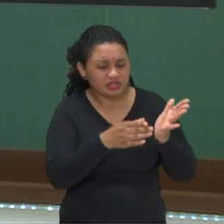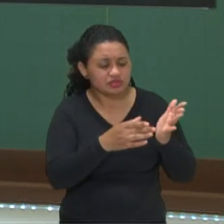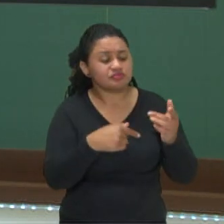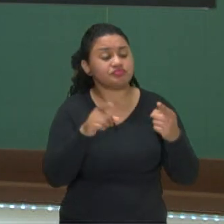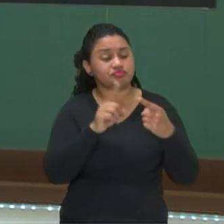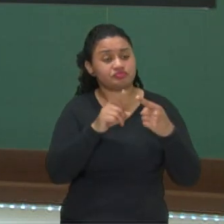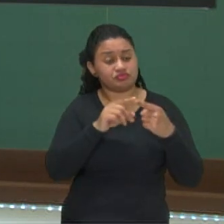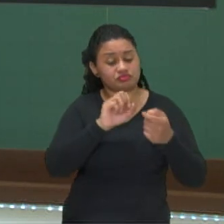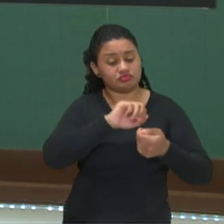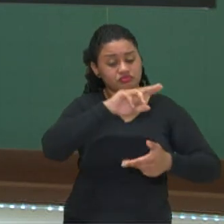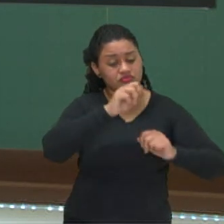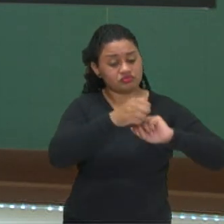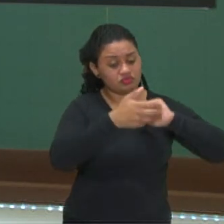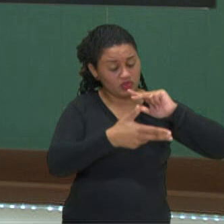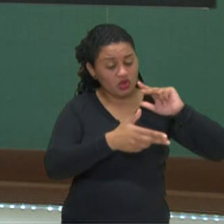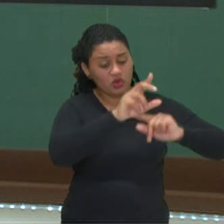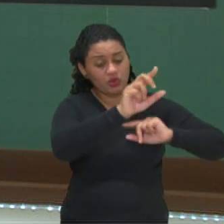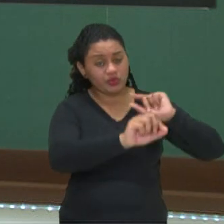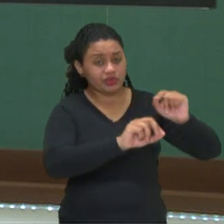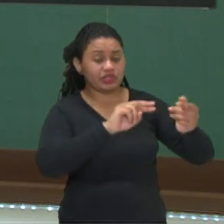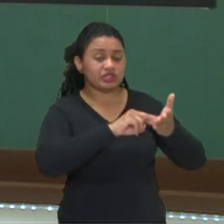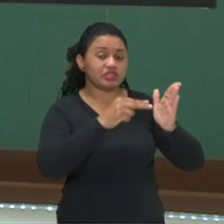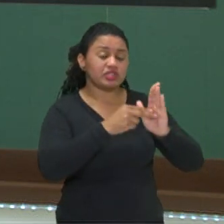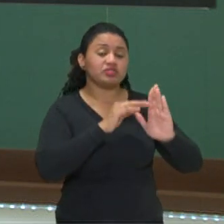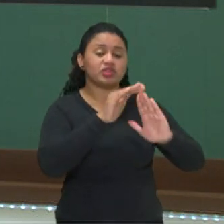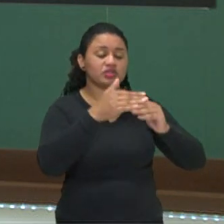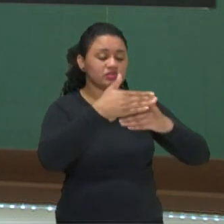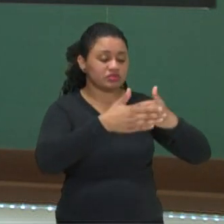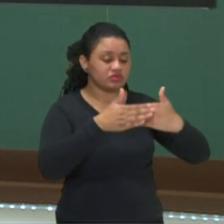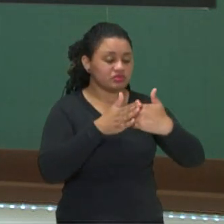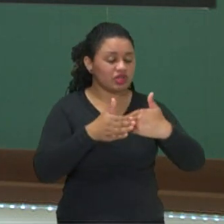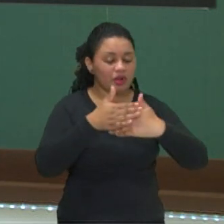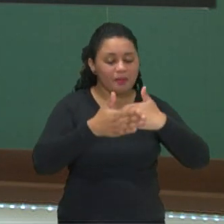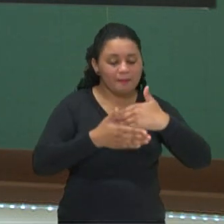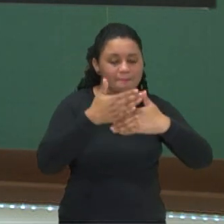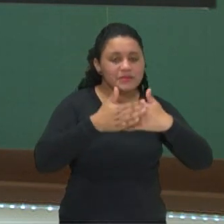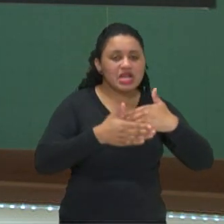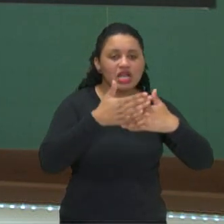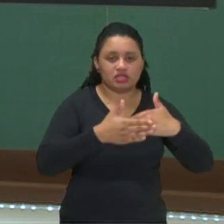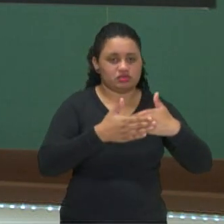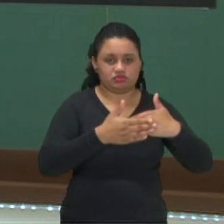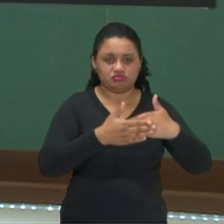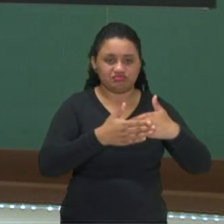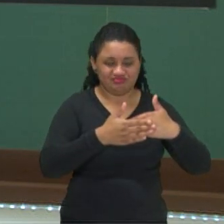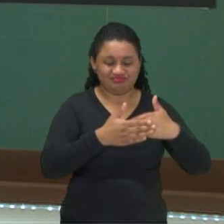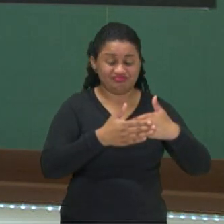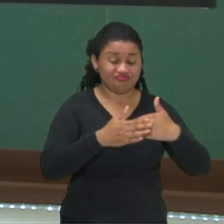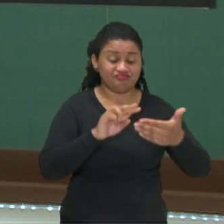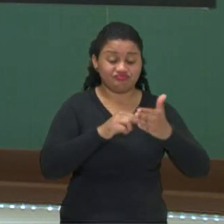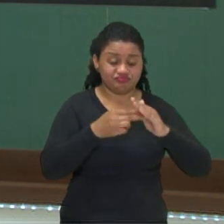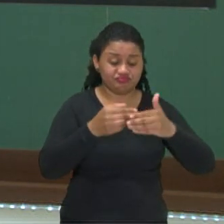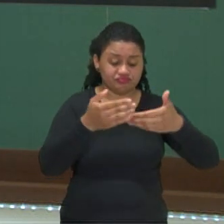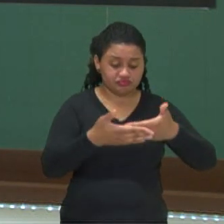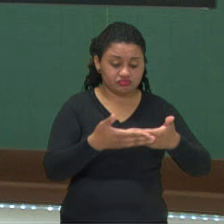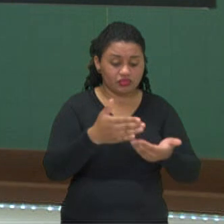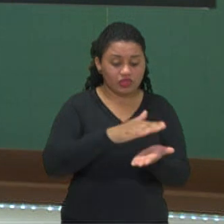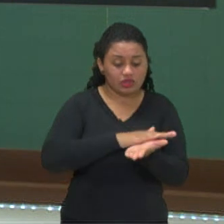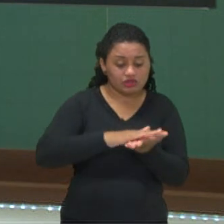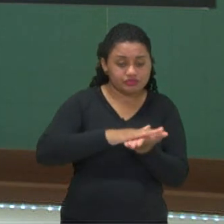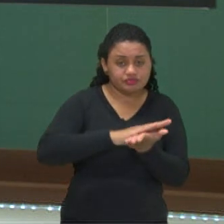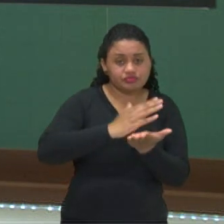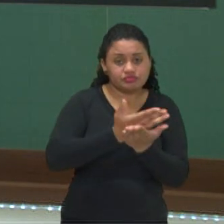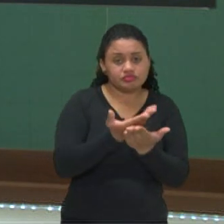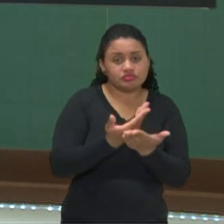poliedro, vamos começar lá do início. Poliedro significa que todas as faces são planas, ou seja, nós conseguimos colocar ela num